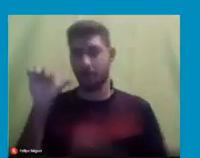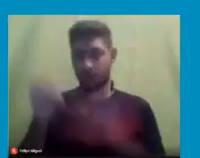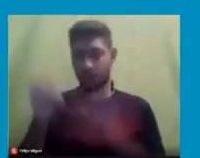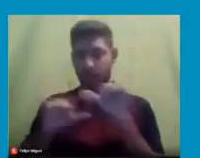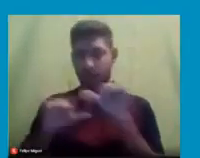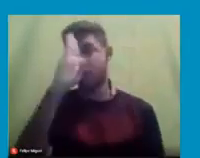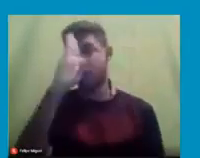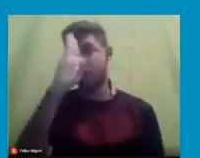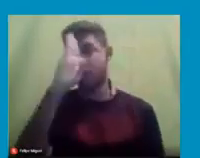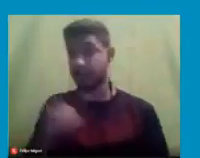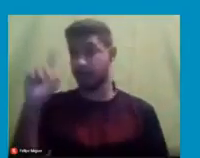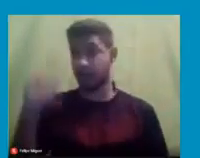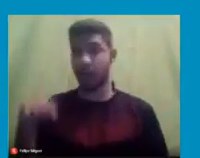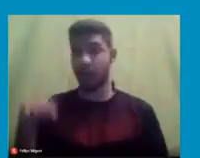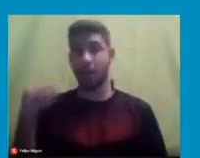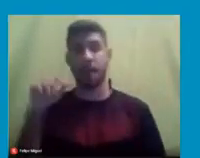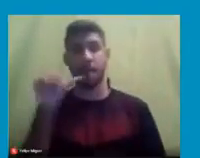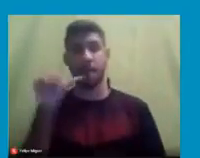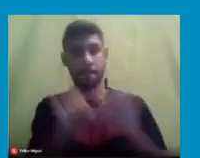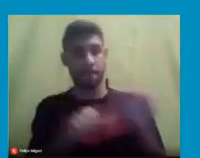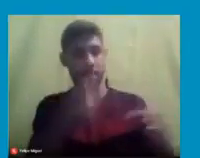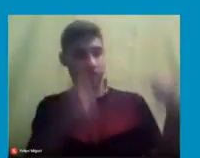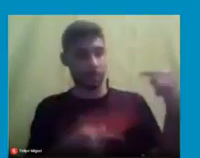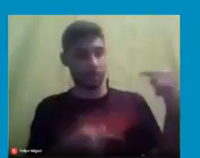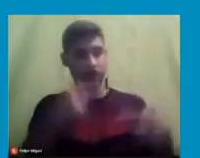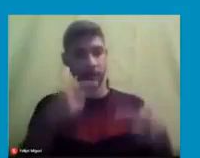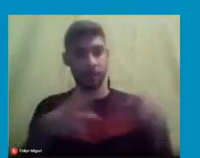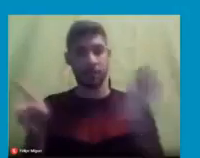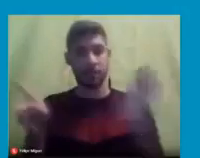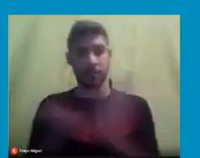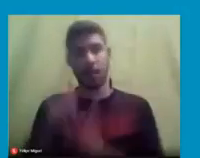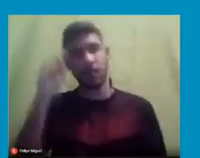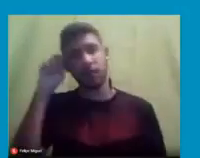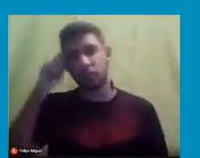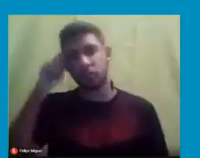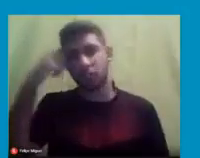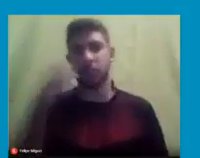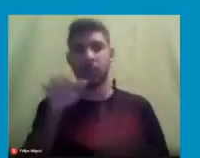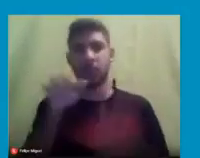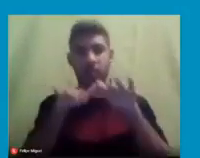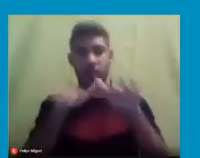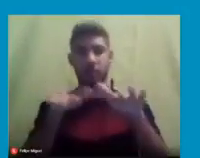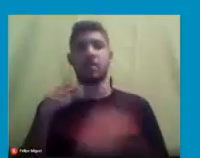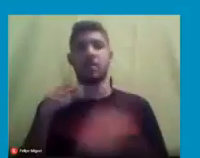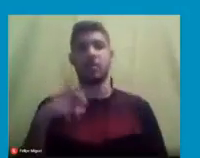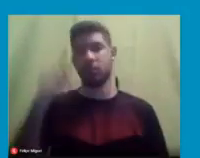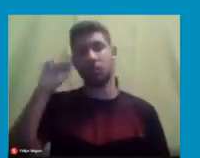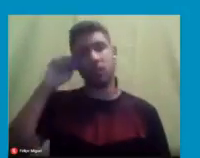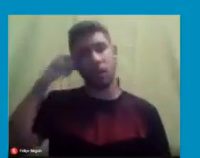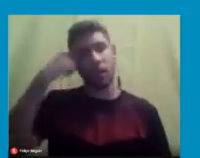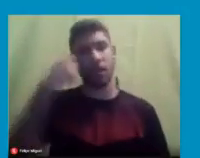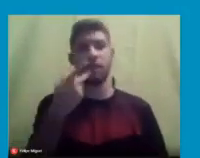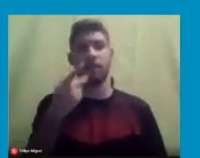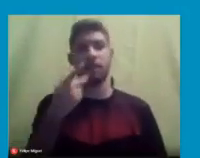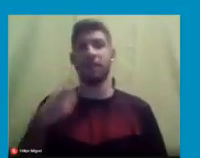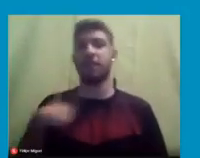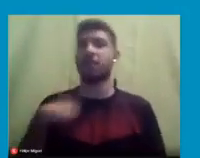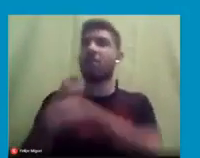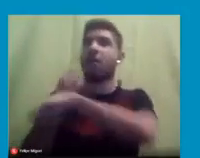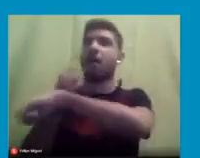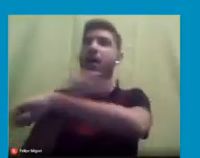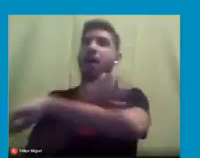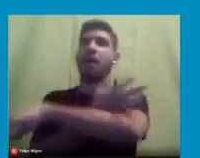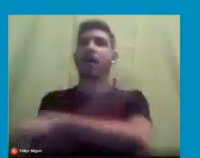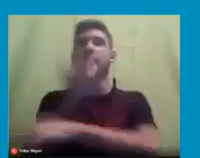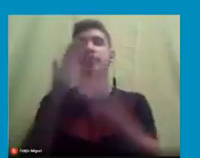que vai mudar o Brasil são as políticas vindas dos próprios negros, da movimentação, da organização. Você falou isso, eu fiquei, né, com